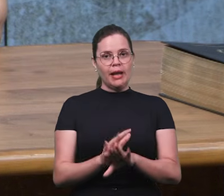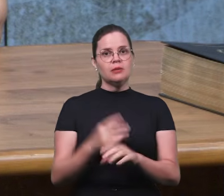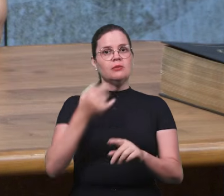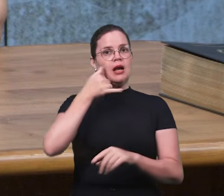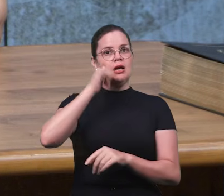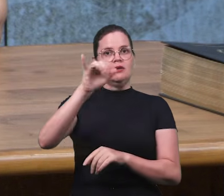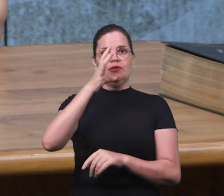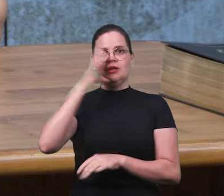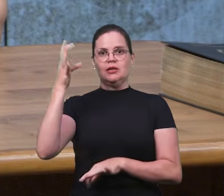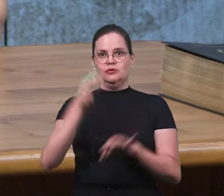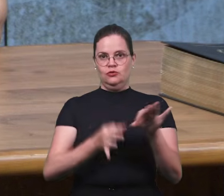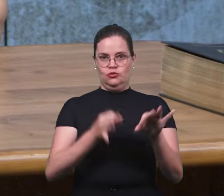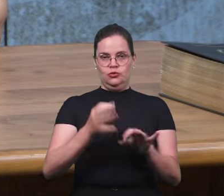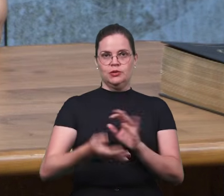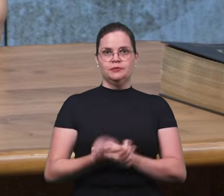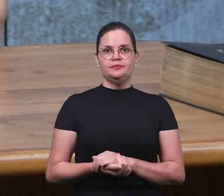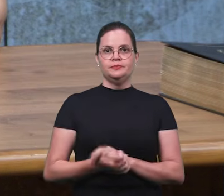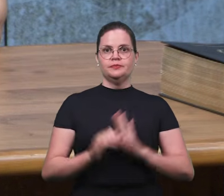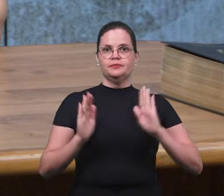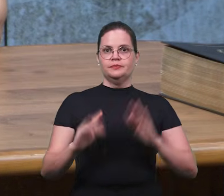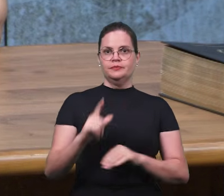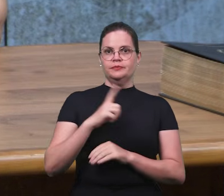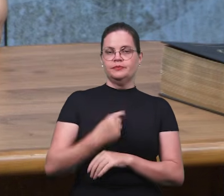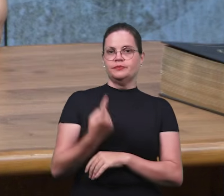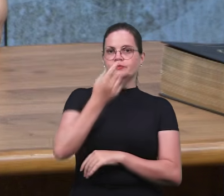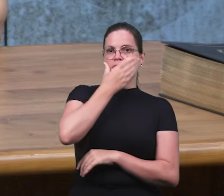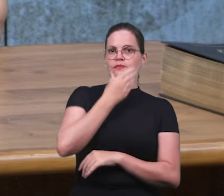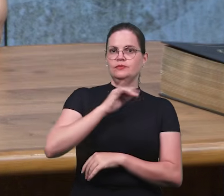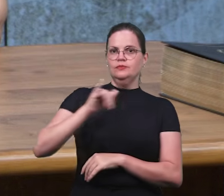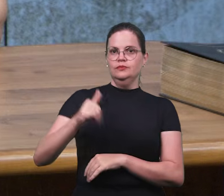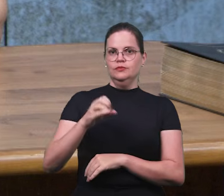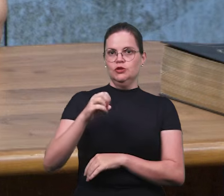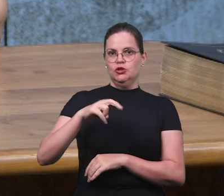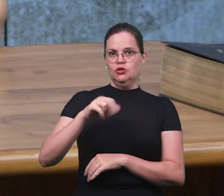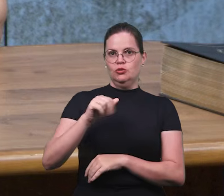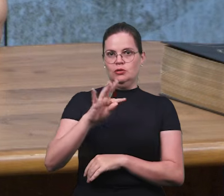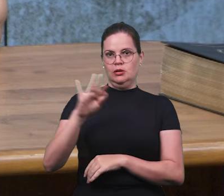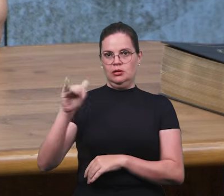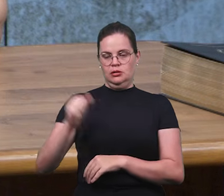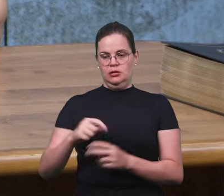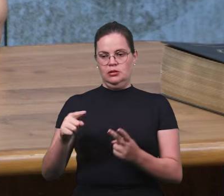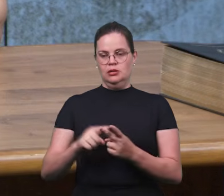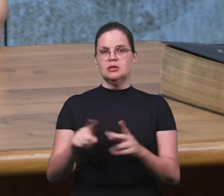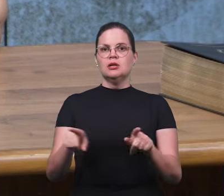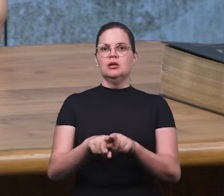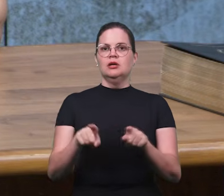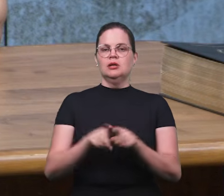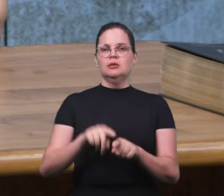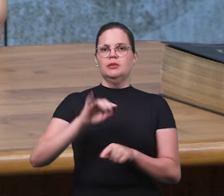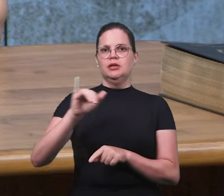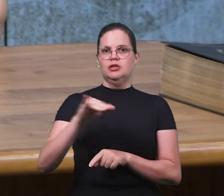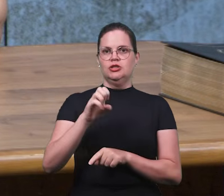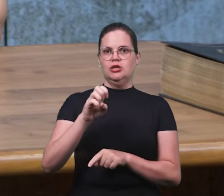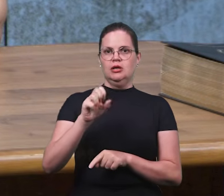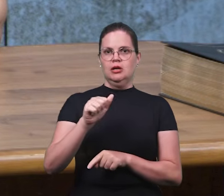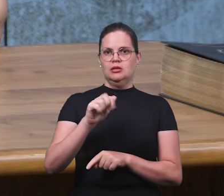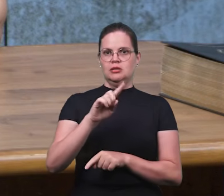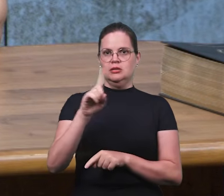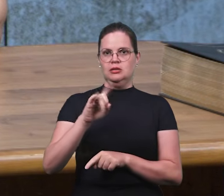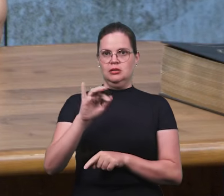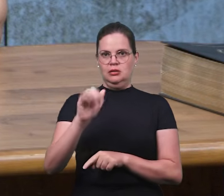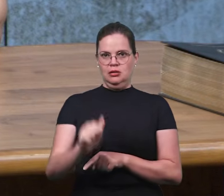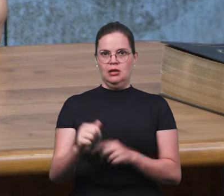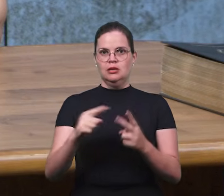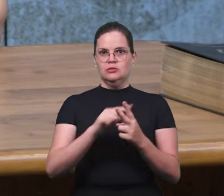somente Jonatas, filho de Azael, e Geazias, filho de Tíquiva, se puseram